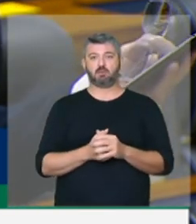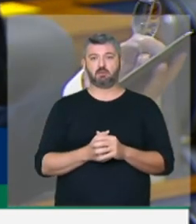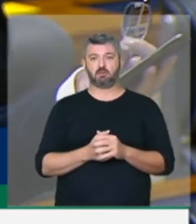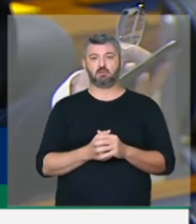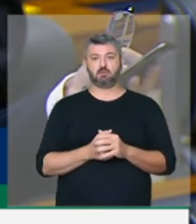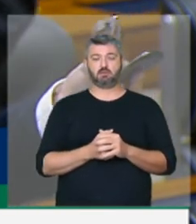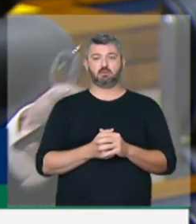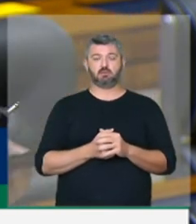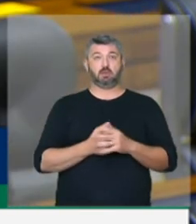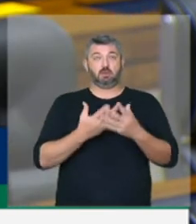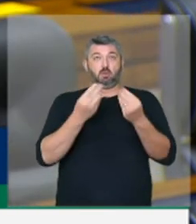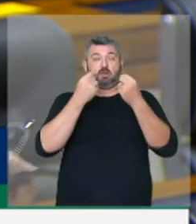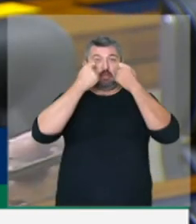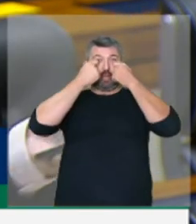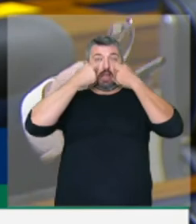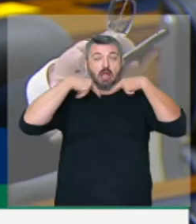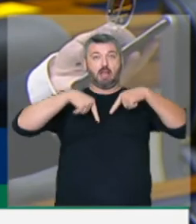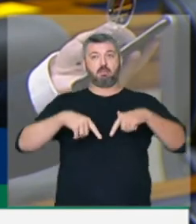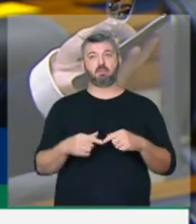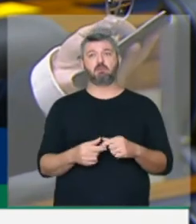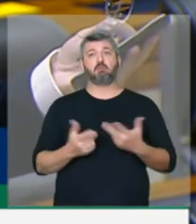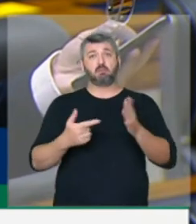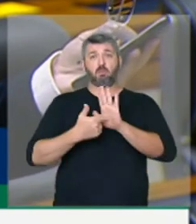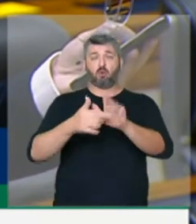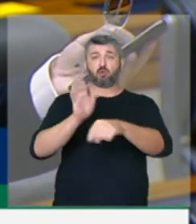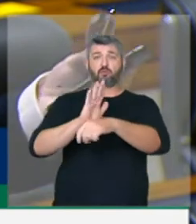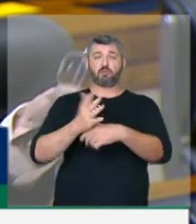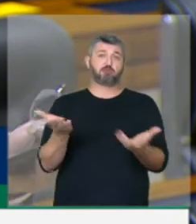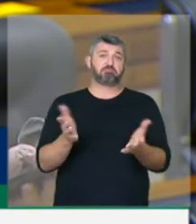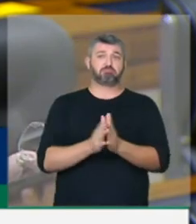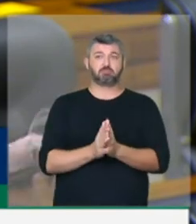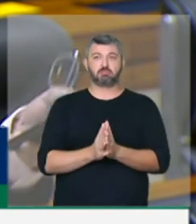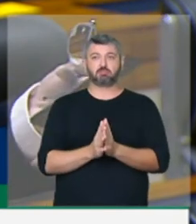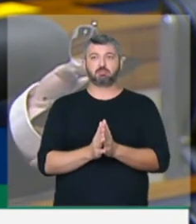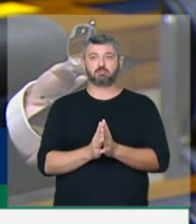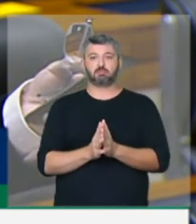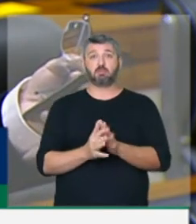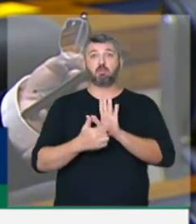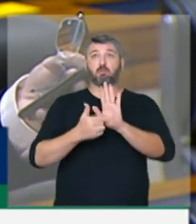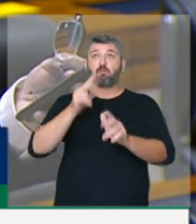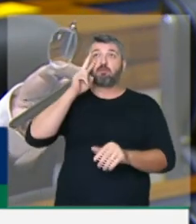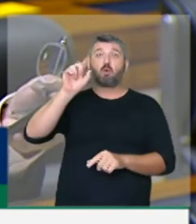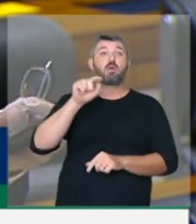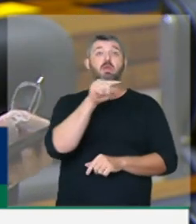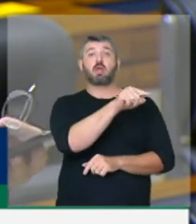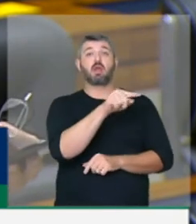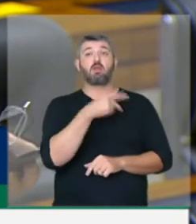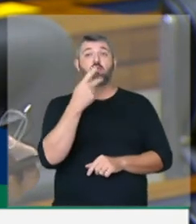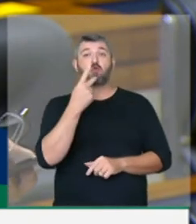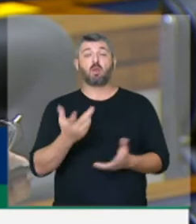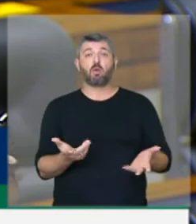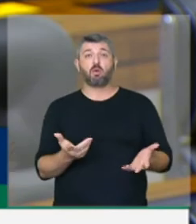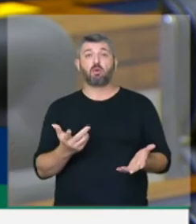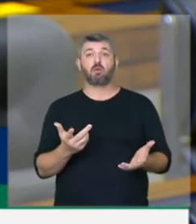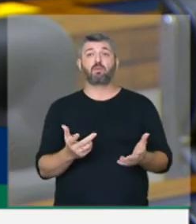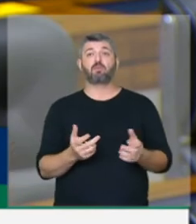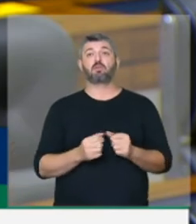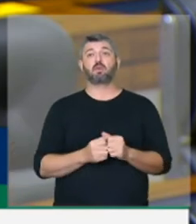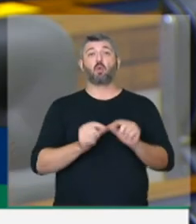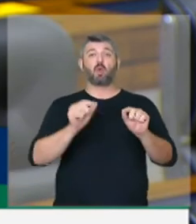lágrimas, seria o caso de passar o vídeo, presidente. A gente enxergar ele falando todas essas questões que foram lidas